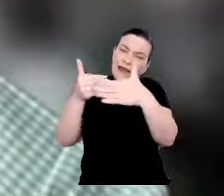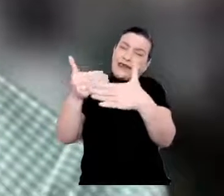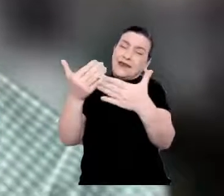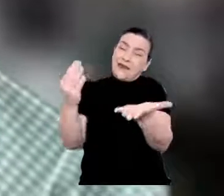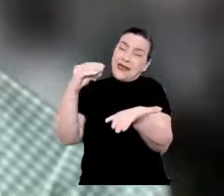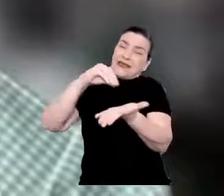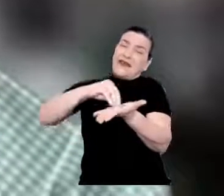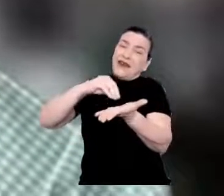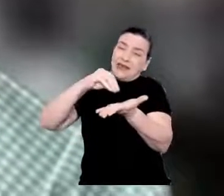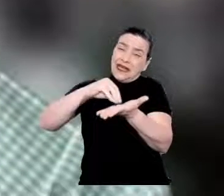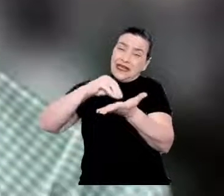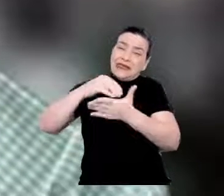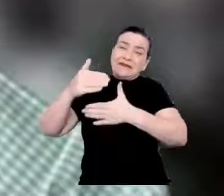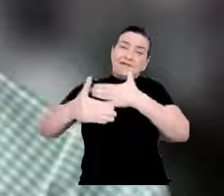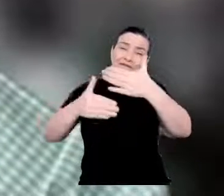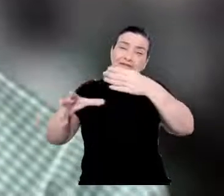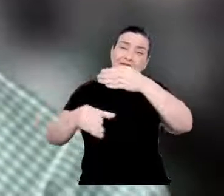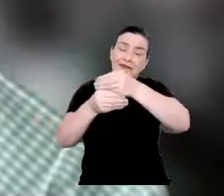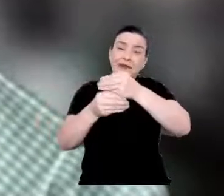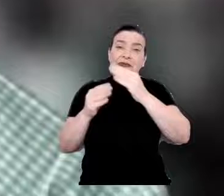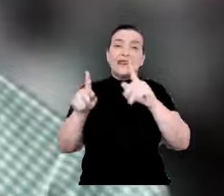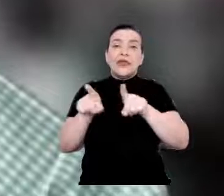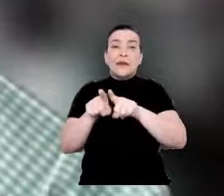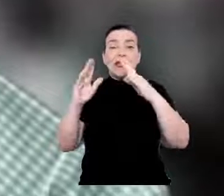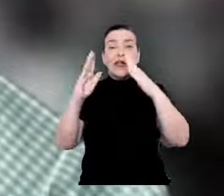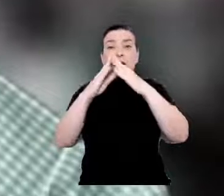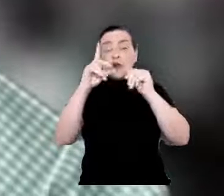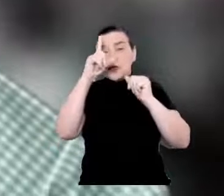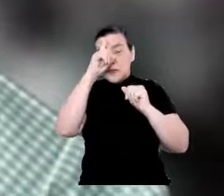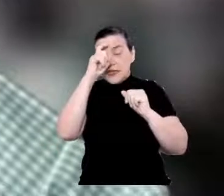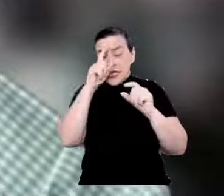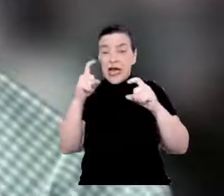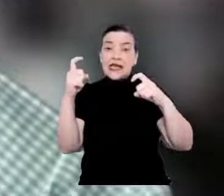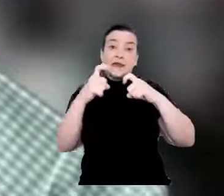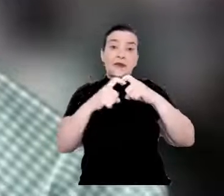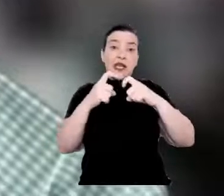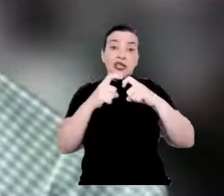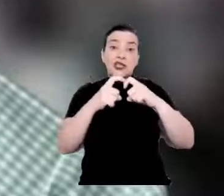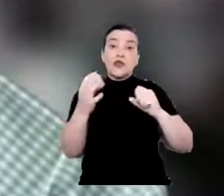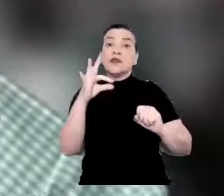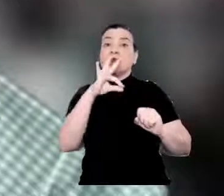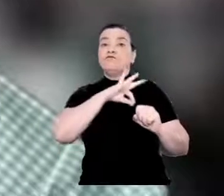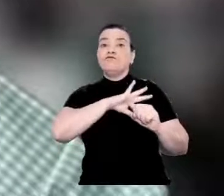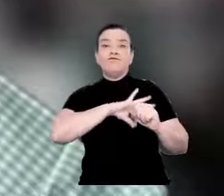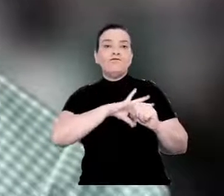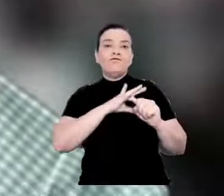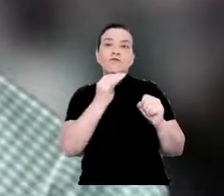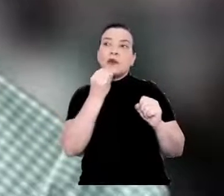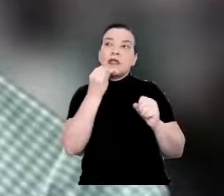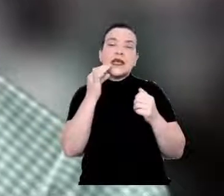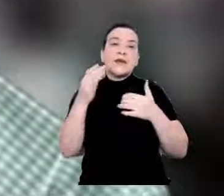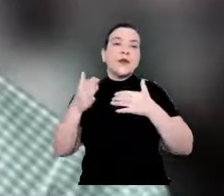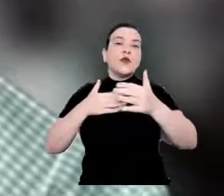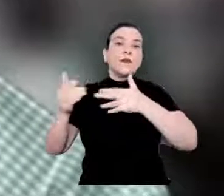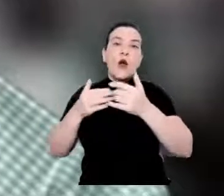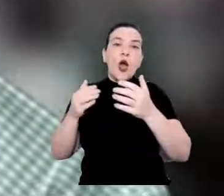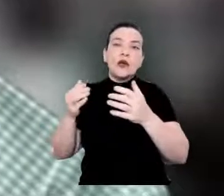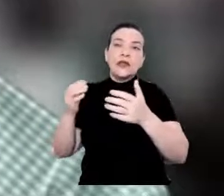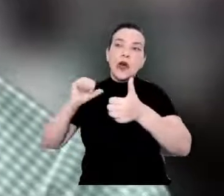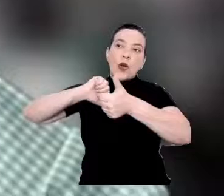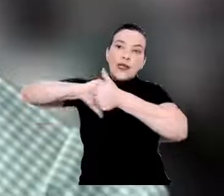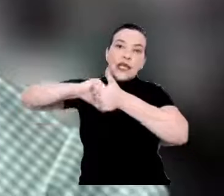trilhar. Os hospitais e médicos ainda não são remunerados, independente da qualidade dos seus resultados. Uma melhora na